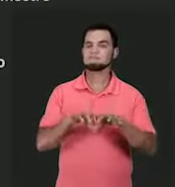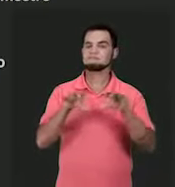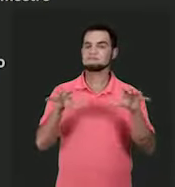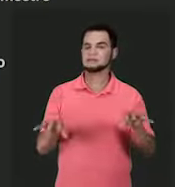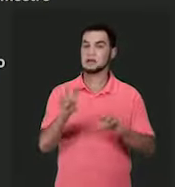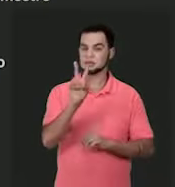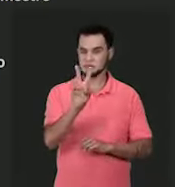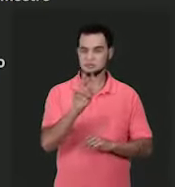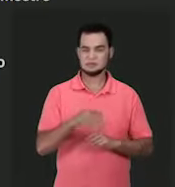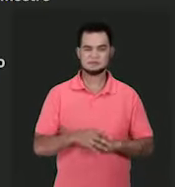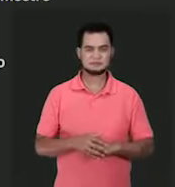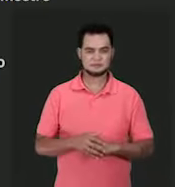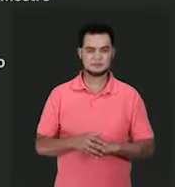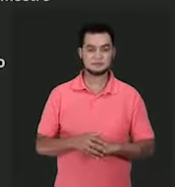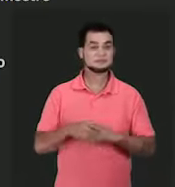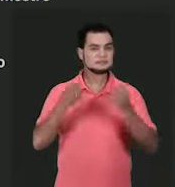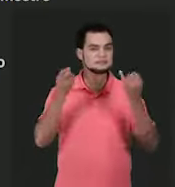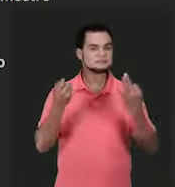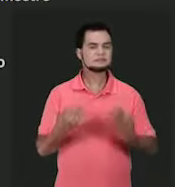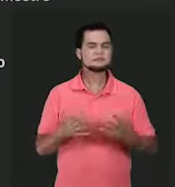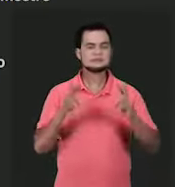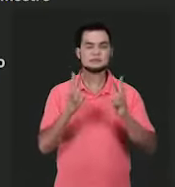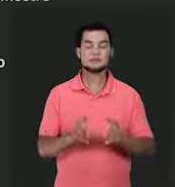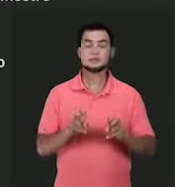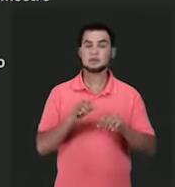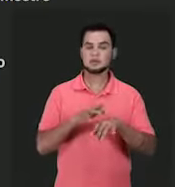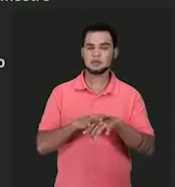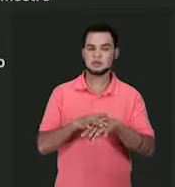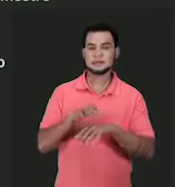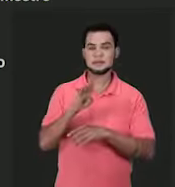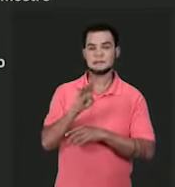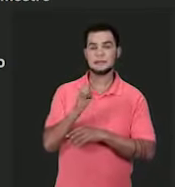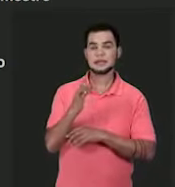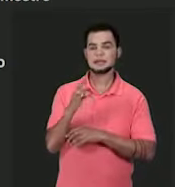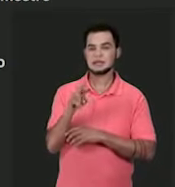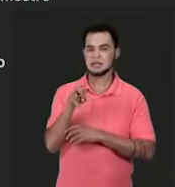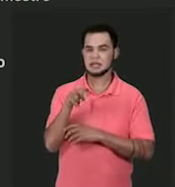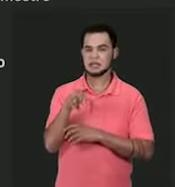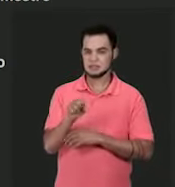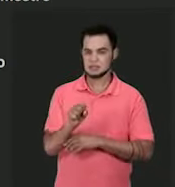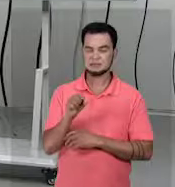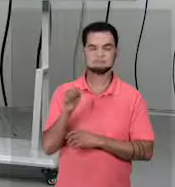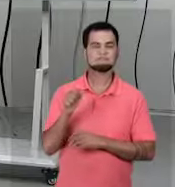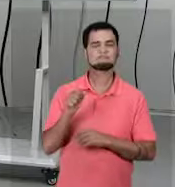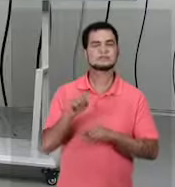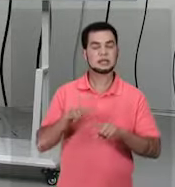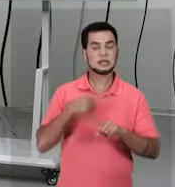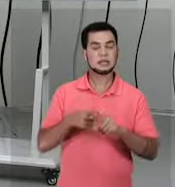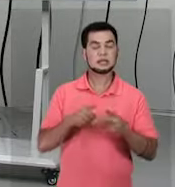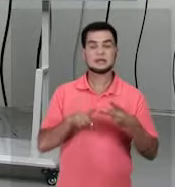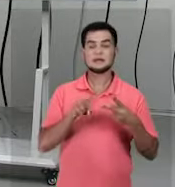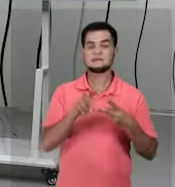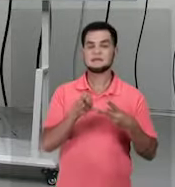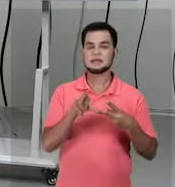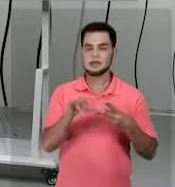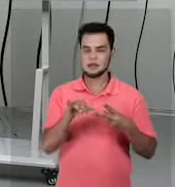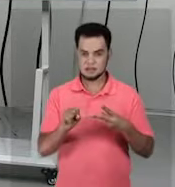Nós vamos falar sobre doenças bacterianas e virais na aula de hoje e na próxima aula nós vamos